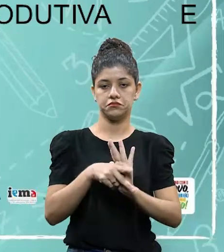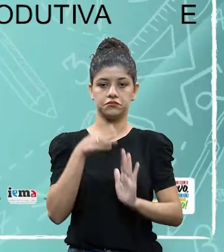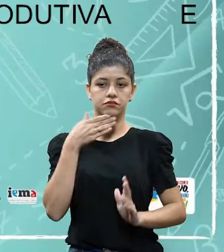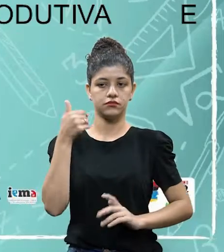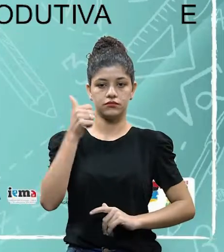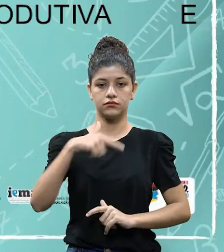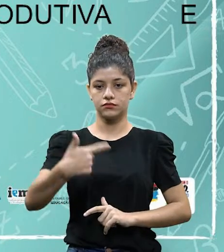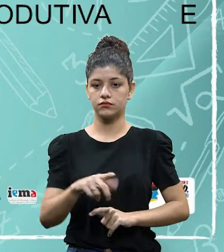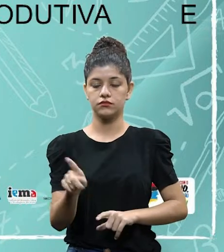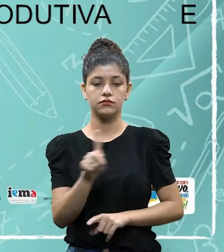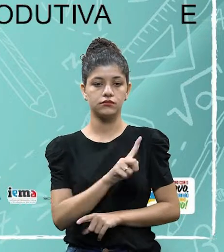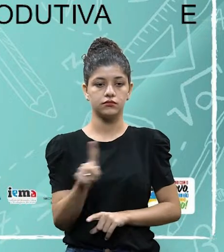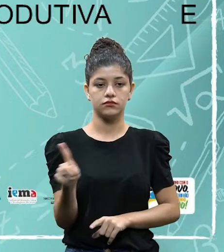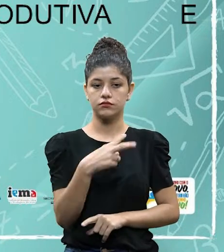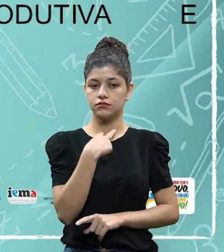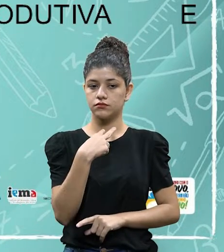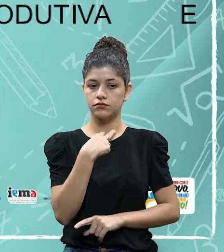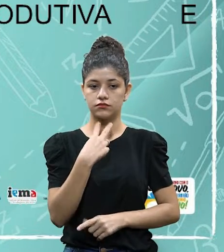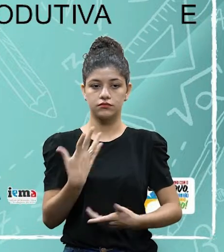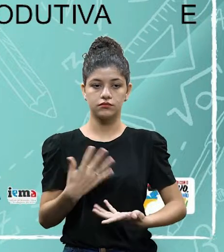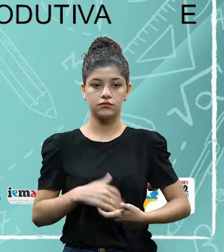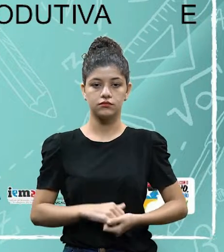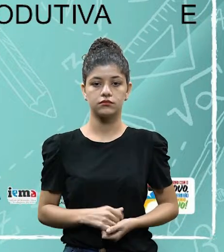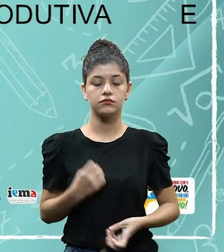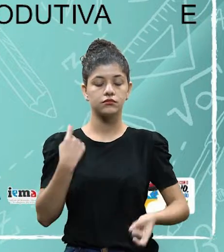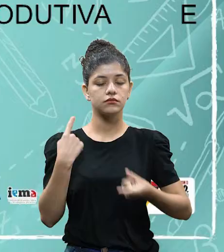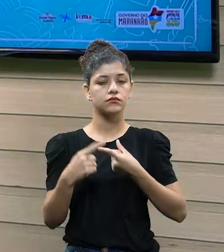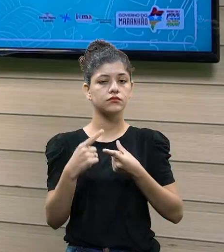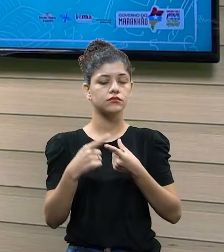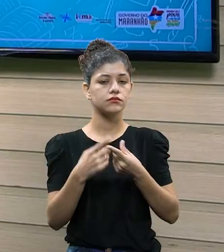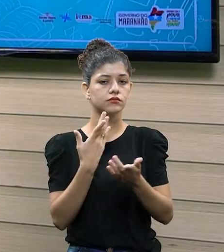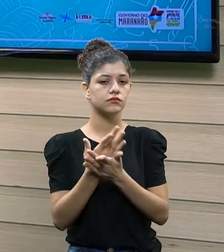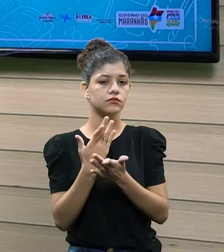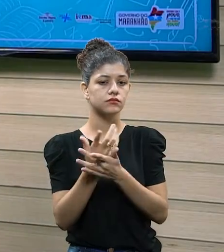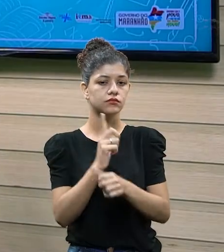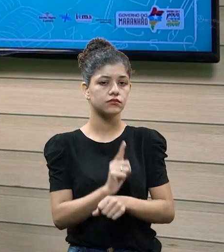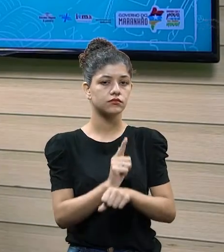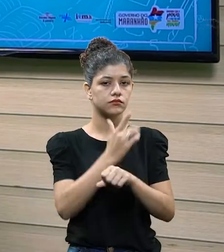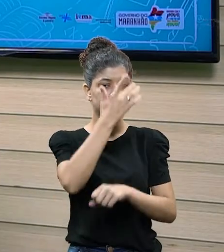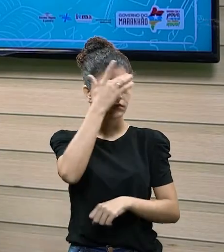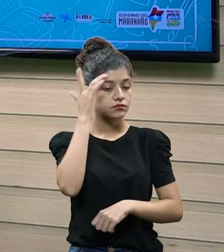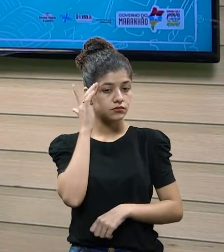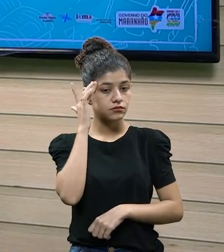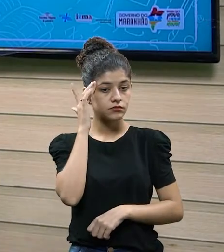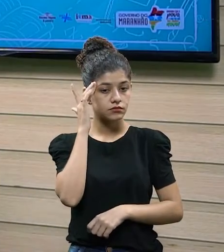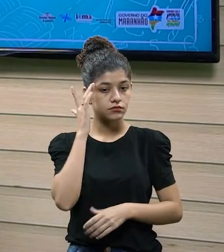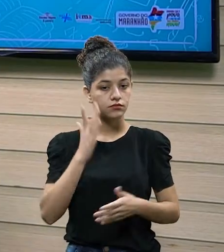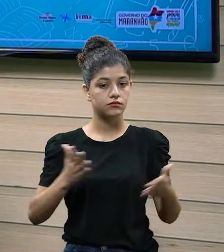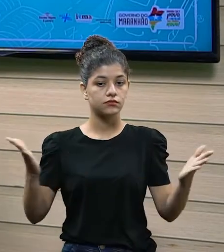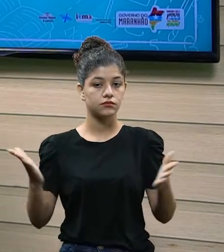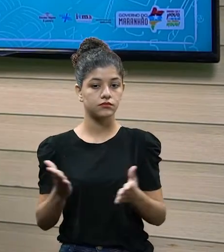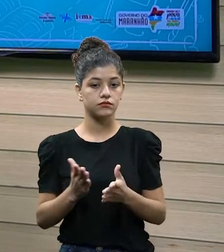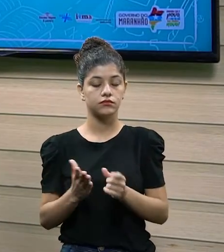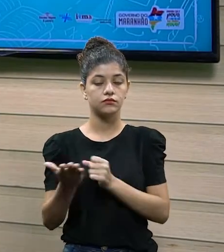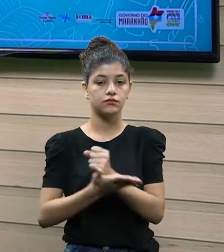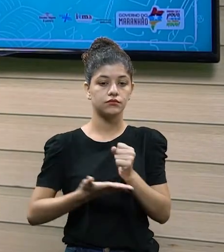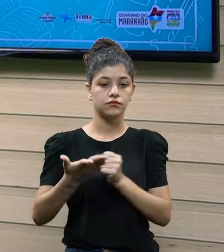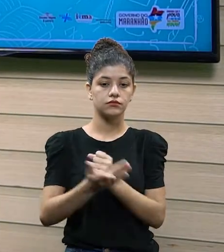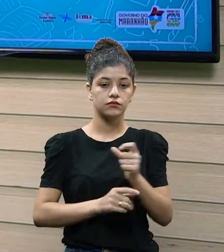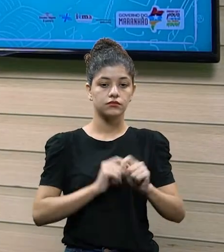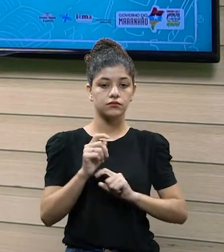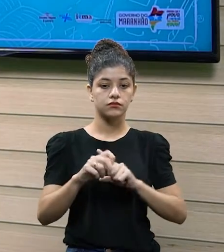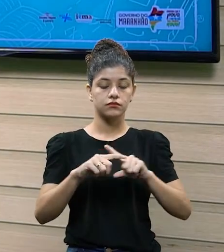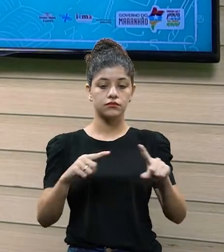outros. Por que estudar gestão de pessoas? Talvez eu vou deixar aqui como base, mas eu vou falar a